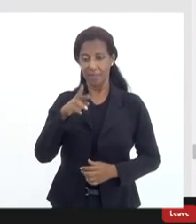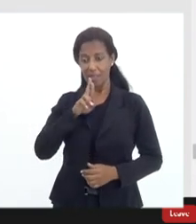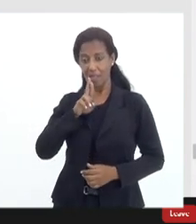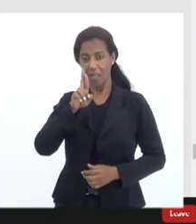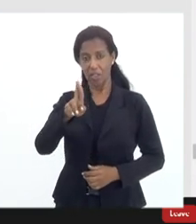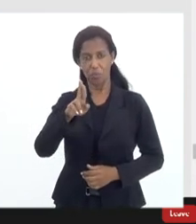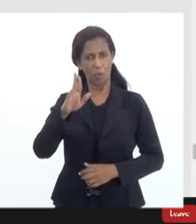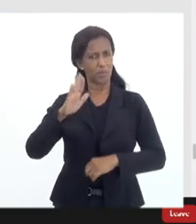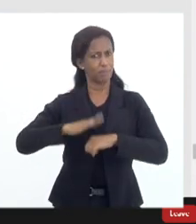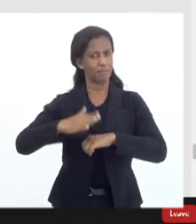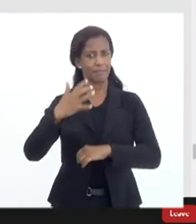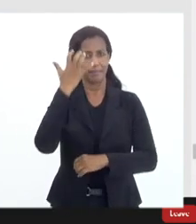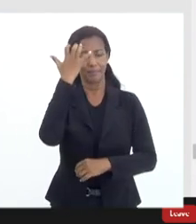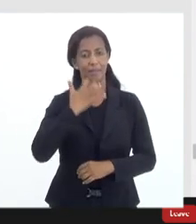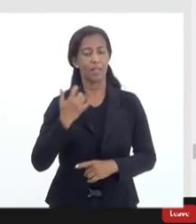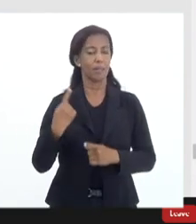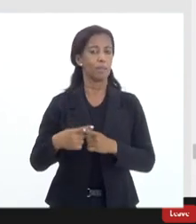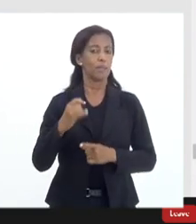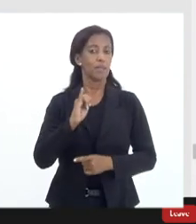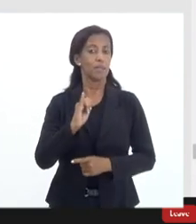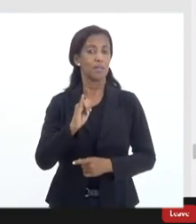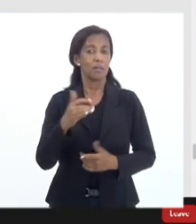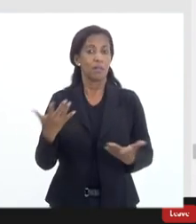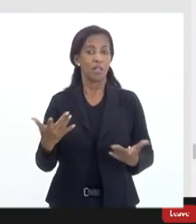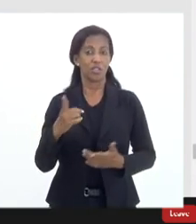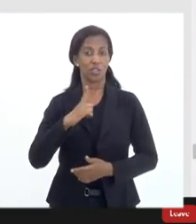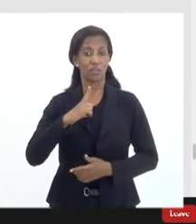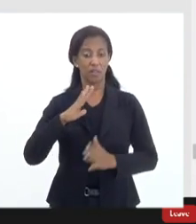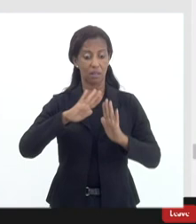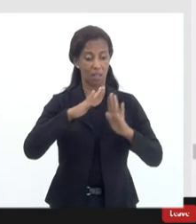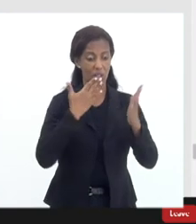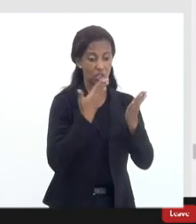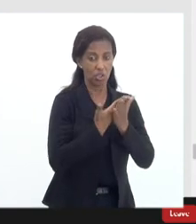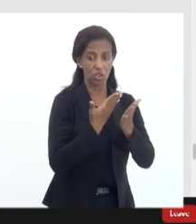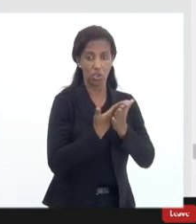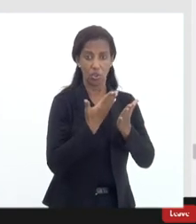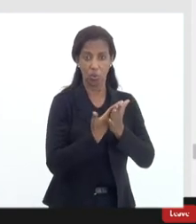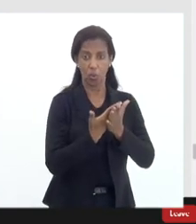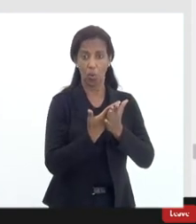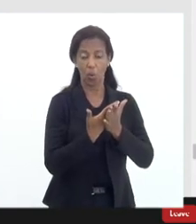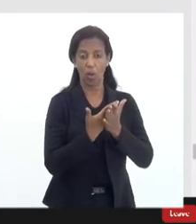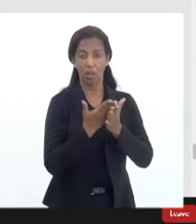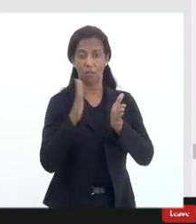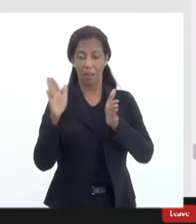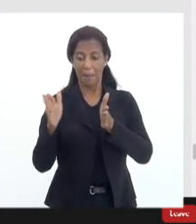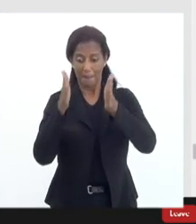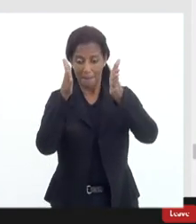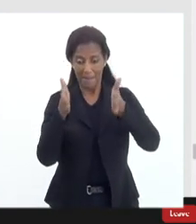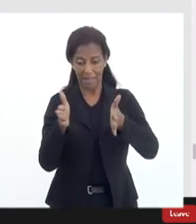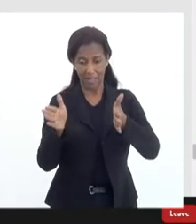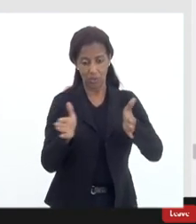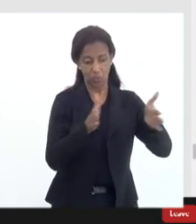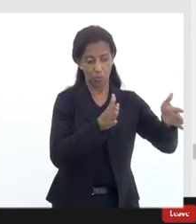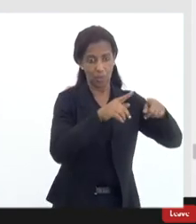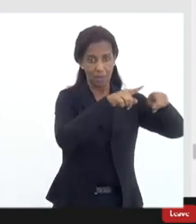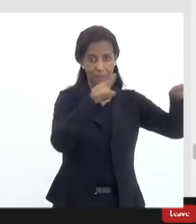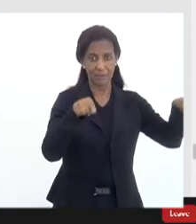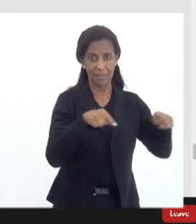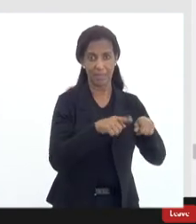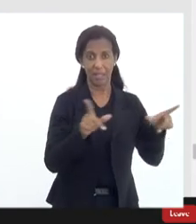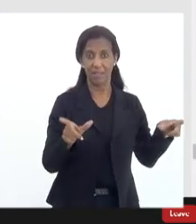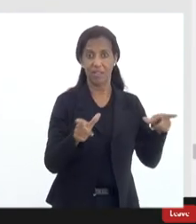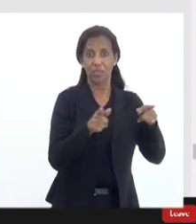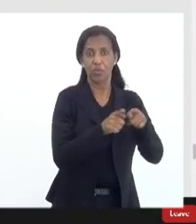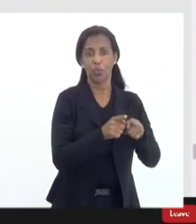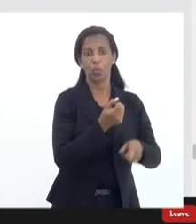aos casos mais graves, né? Porque, senão, a gente vai acabar tendo escolas que vão ter que não utilizar uma parcela das salas e vão reduzir ainda mais o